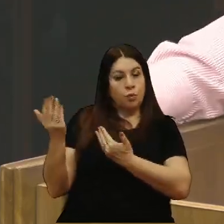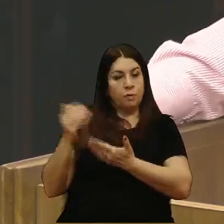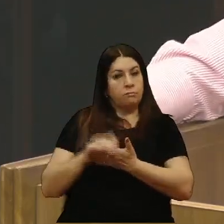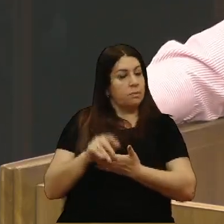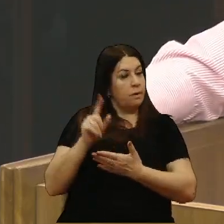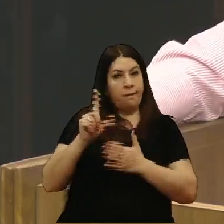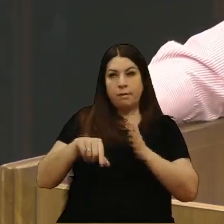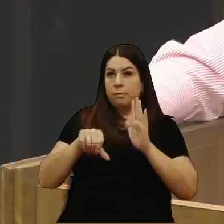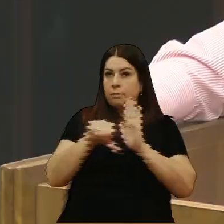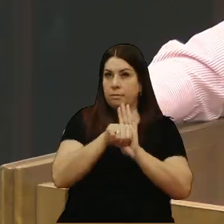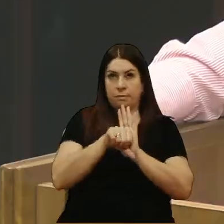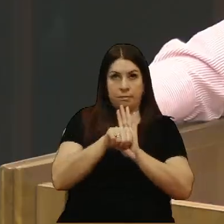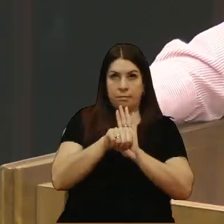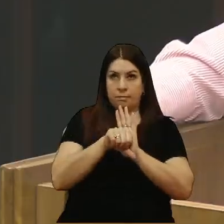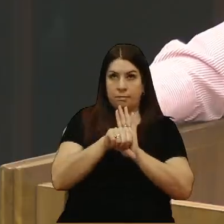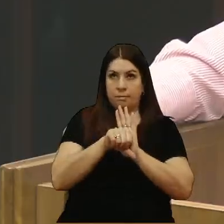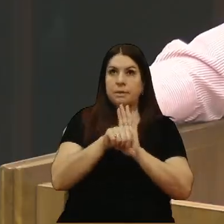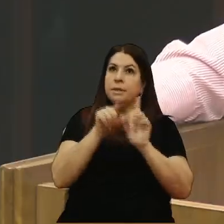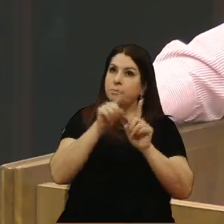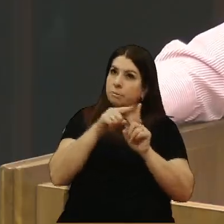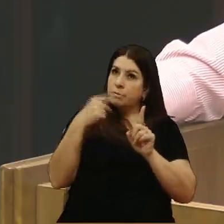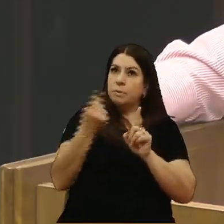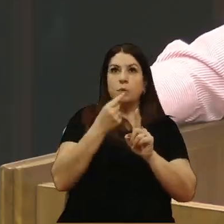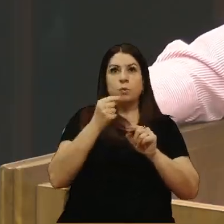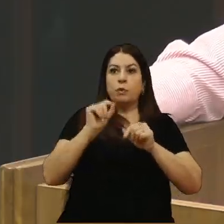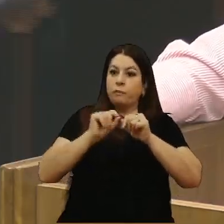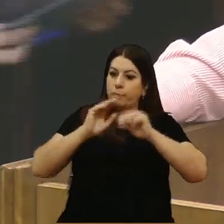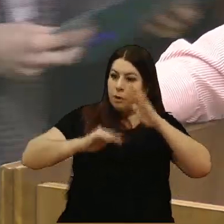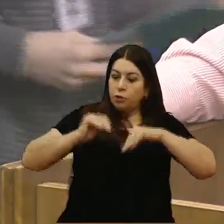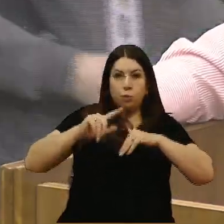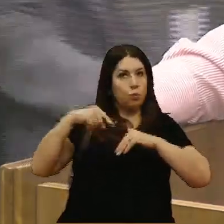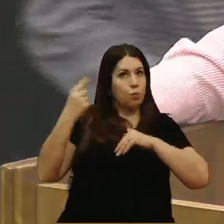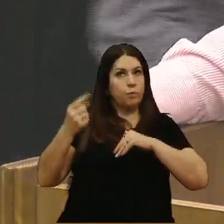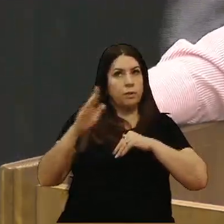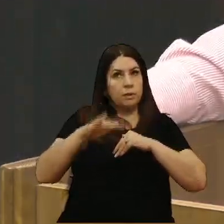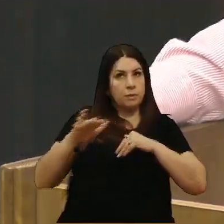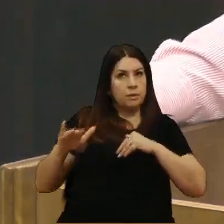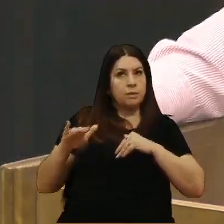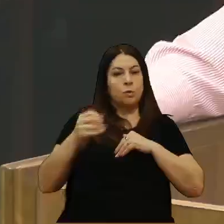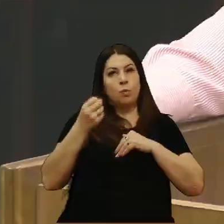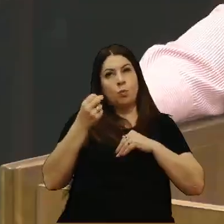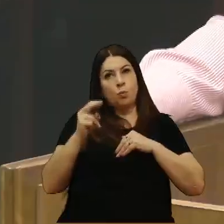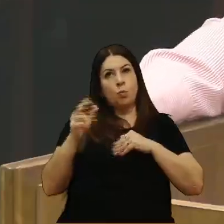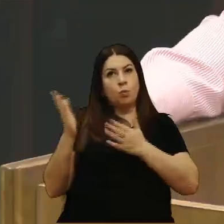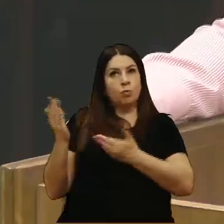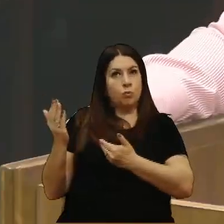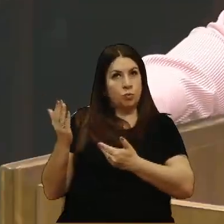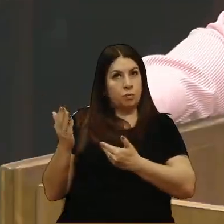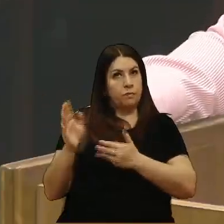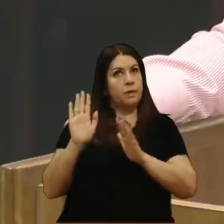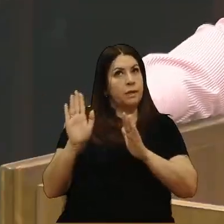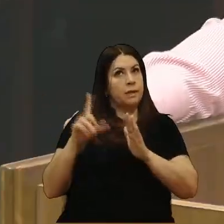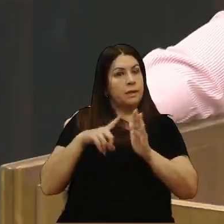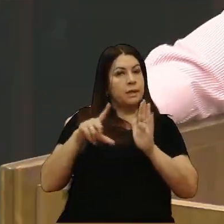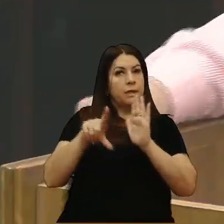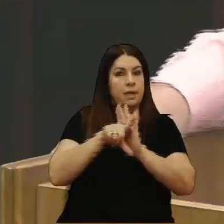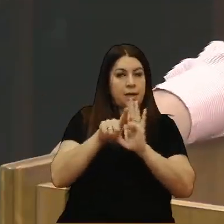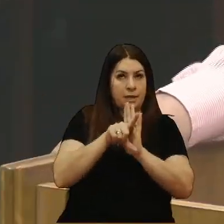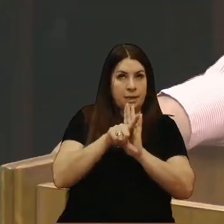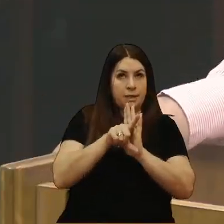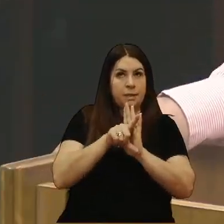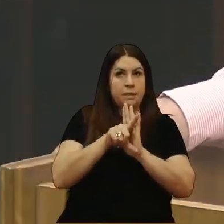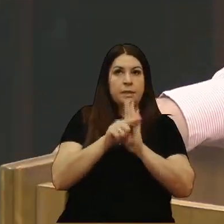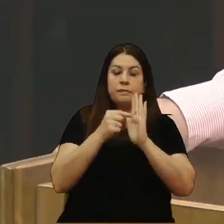É crime, mesmo quando praticado por outra criança ou adolescente. E aí tem a lei que